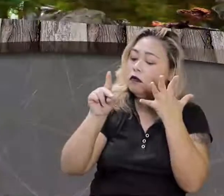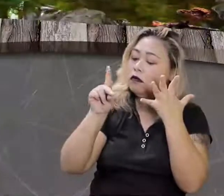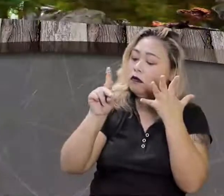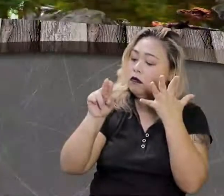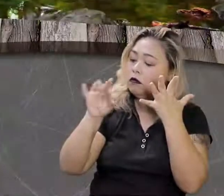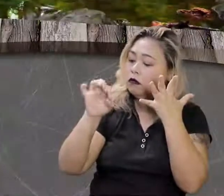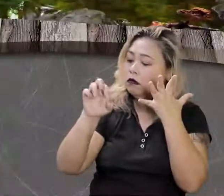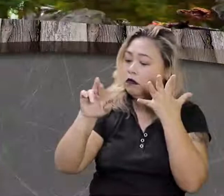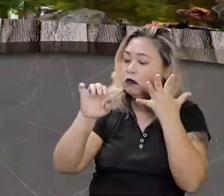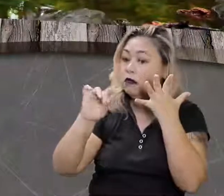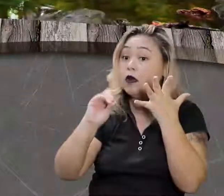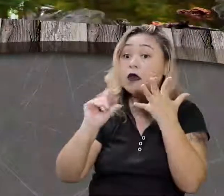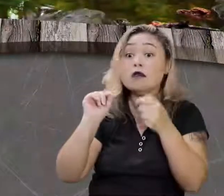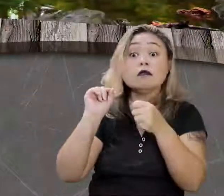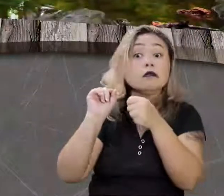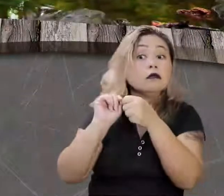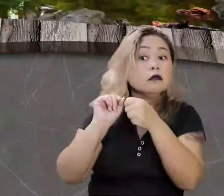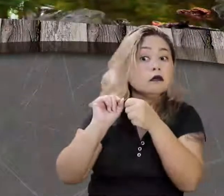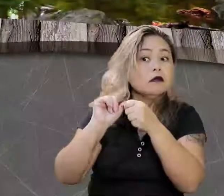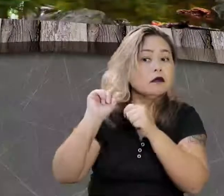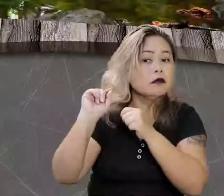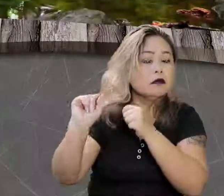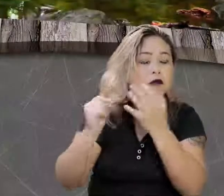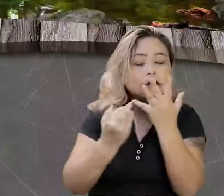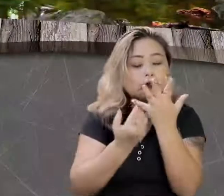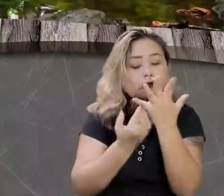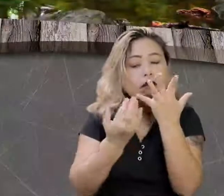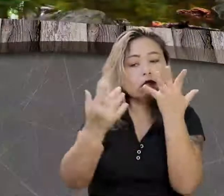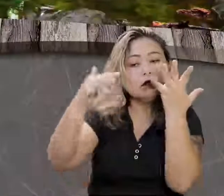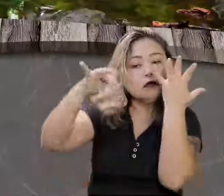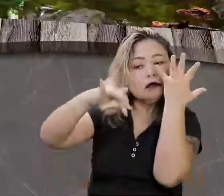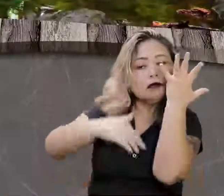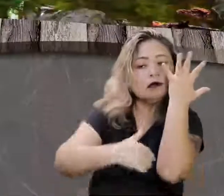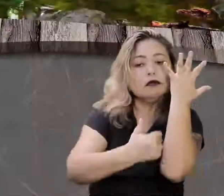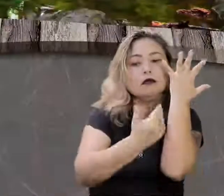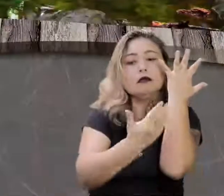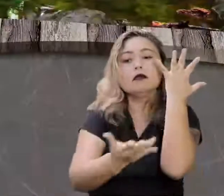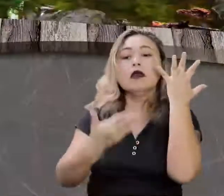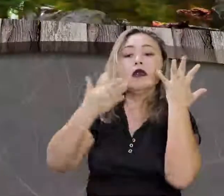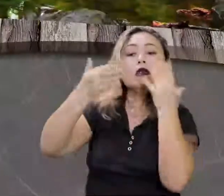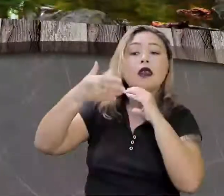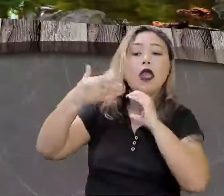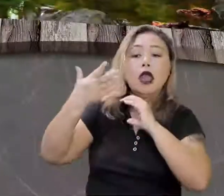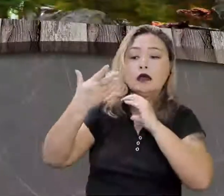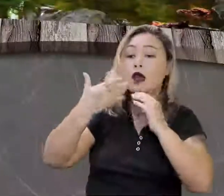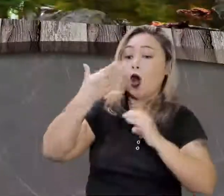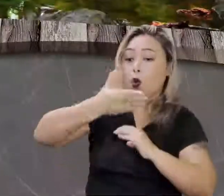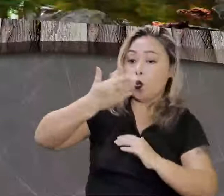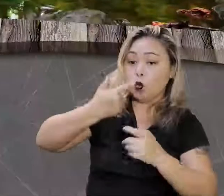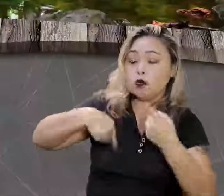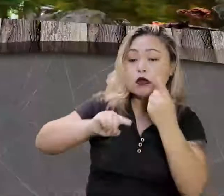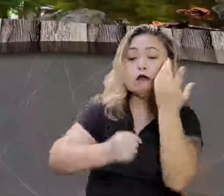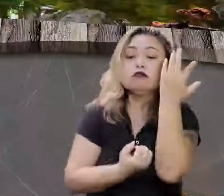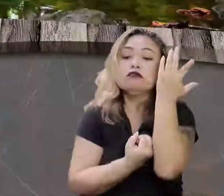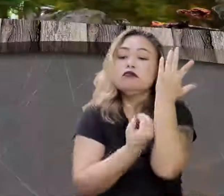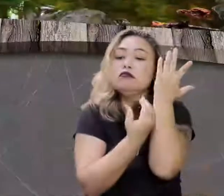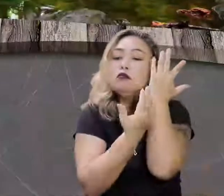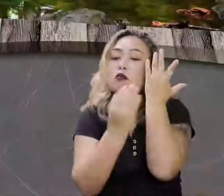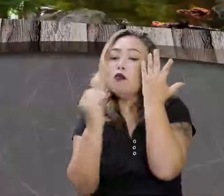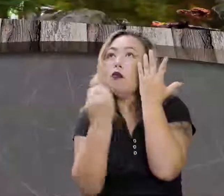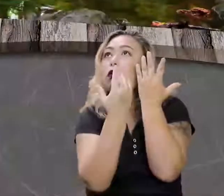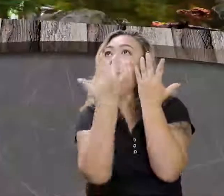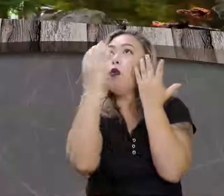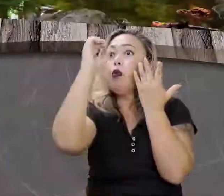produtores. Produzindo o que, professora? Através da fotossíntese, a glicose e liberando oxigênio. Tudo bem?